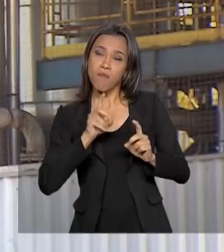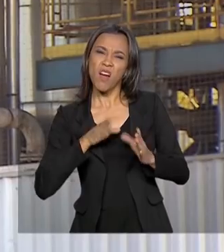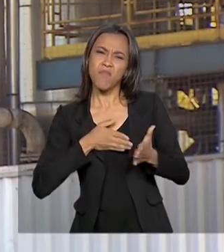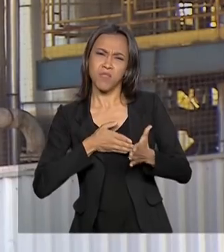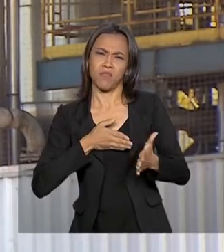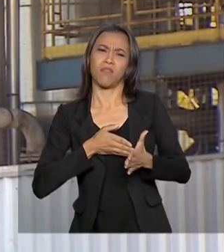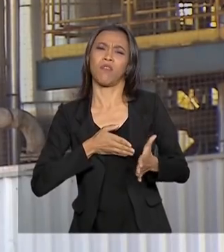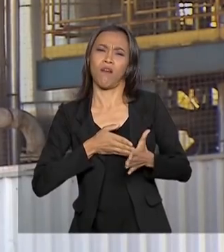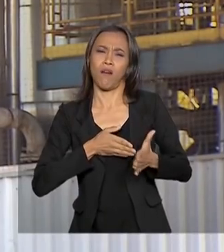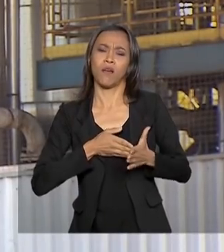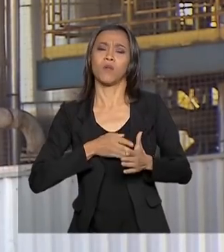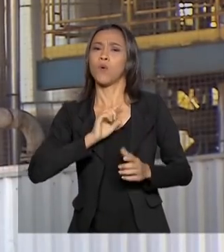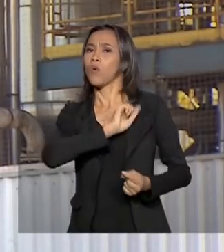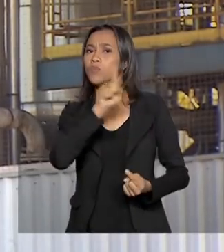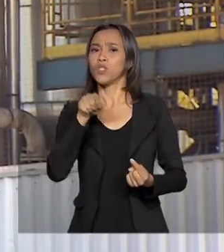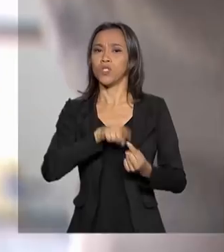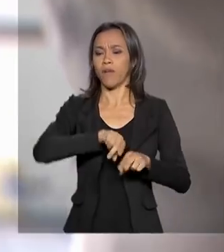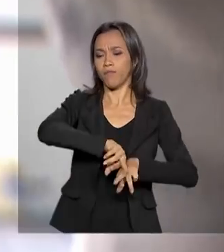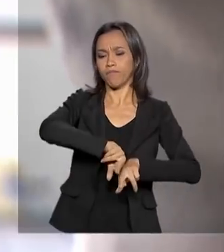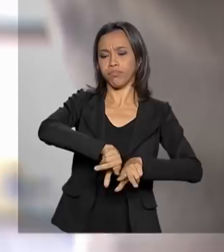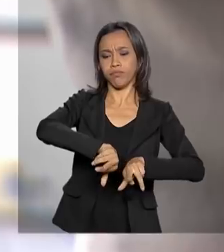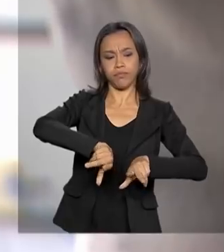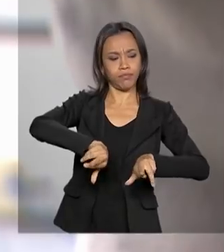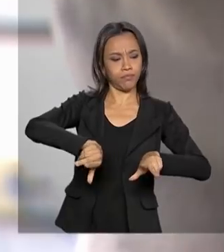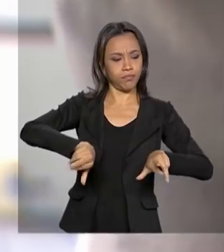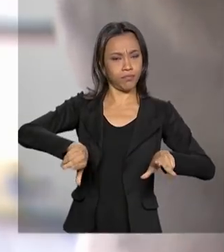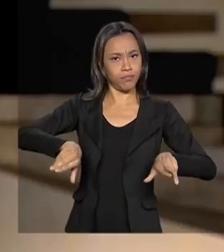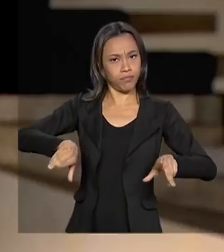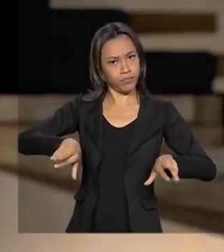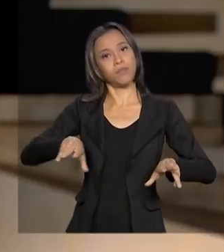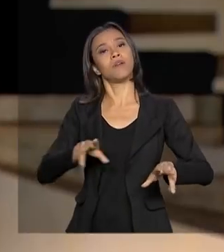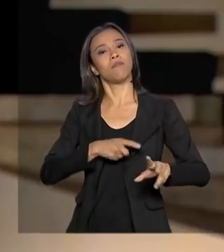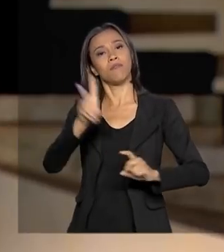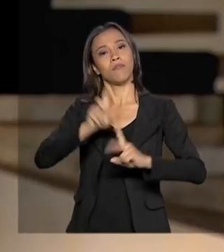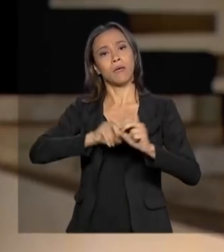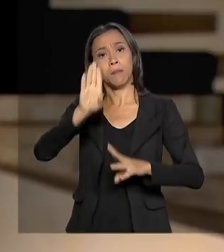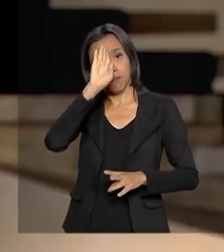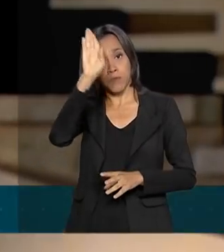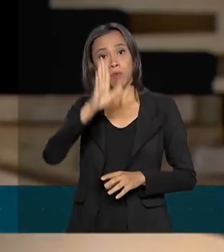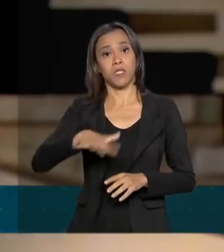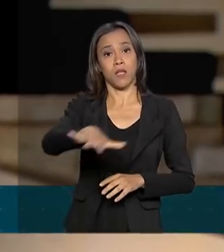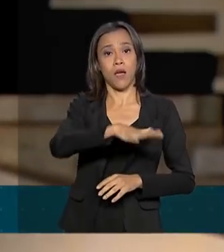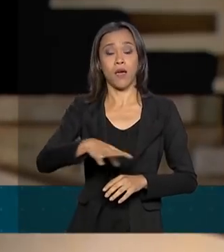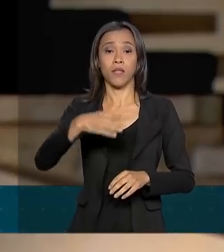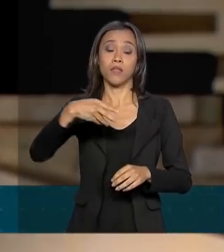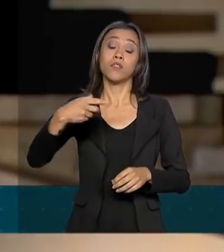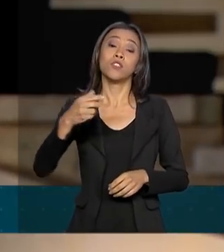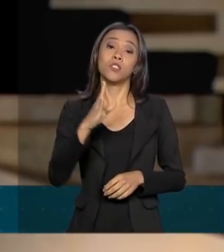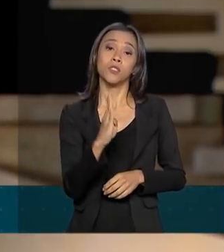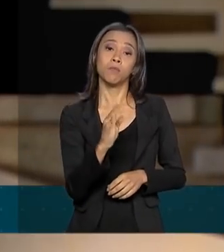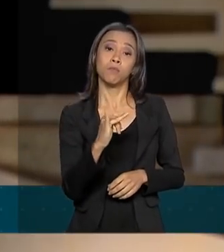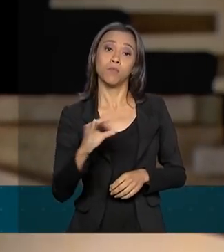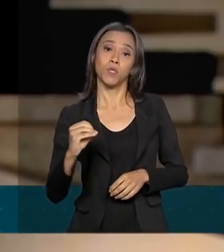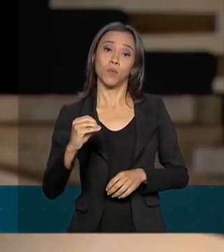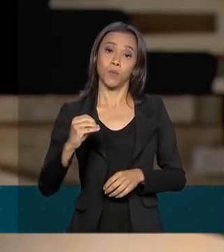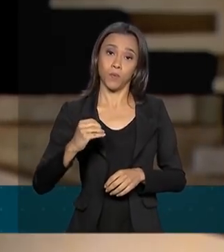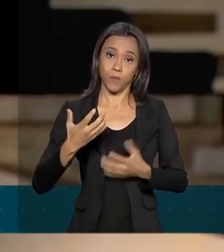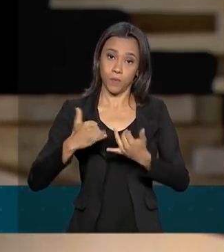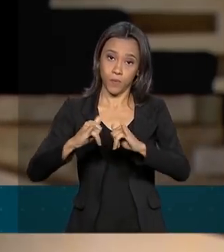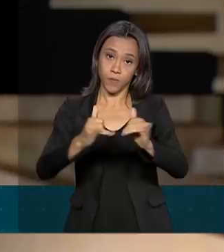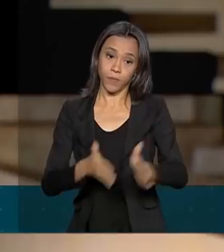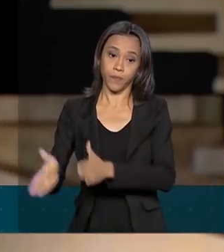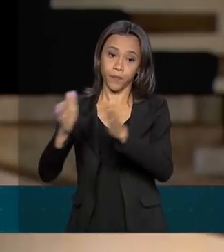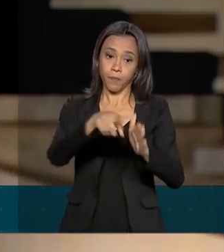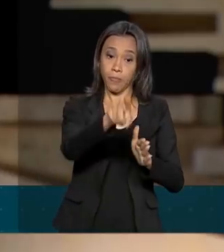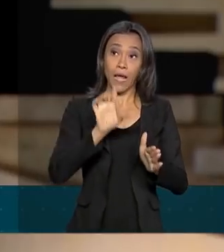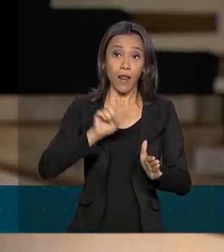diversificar os produtos, principalmente na área de bioenergia. A Índia agora está iniciando um processo de mistura de